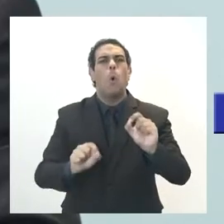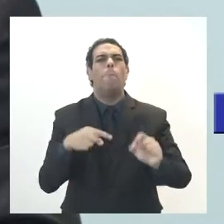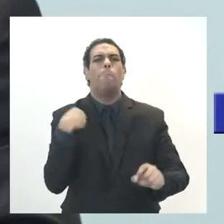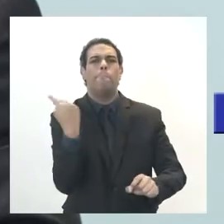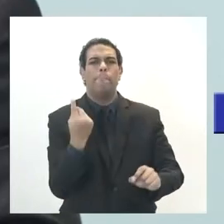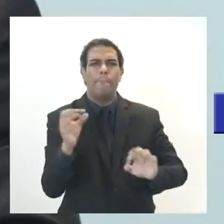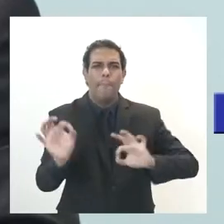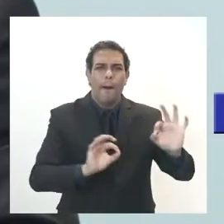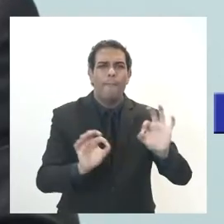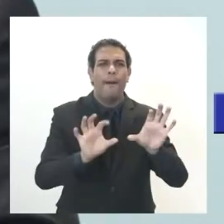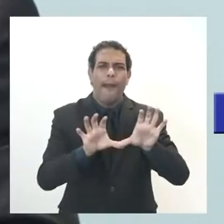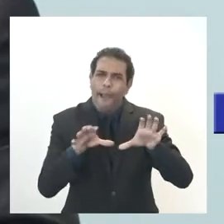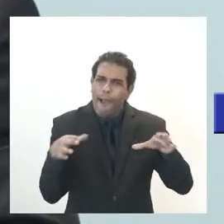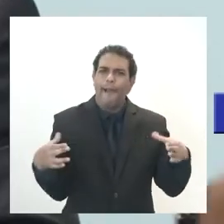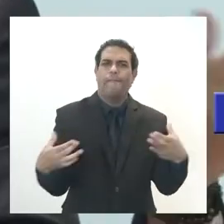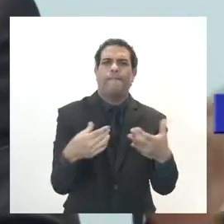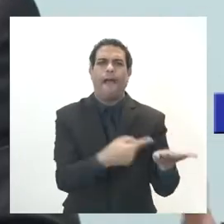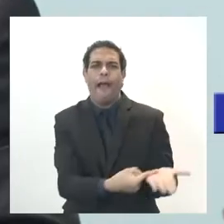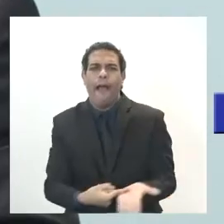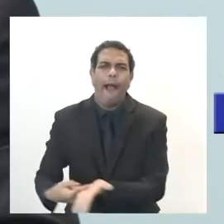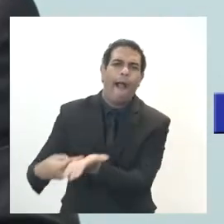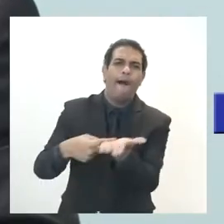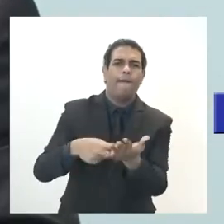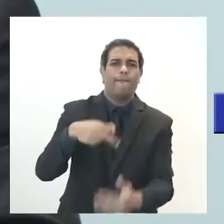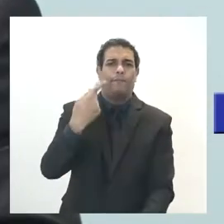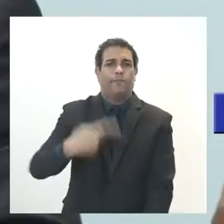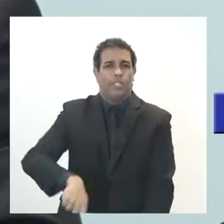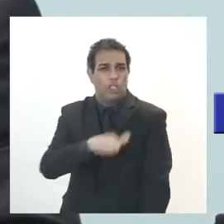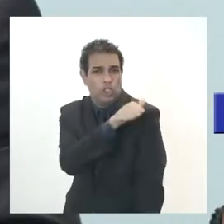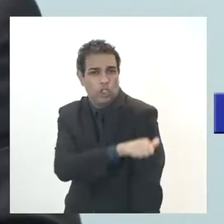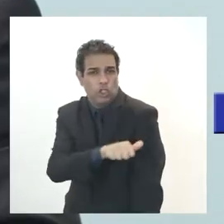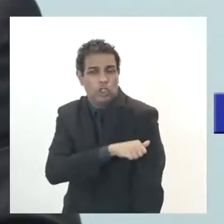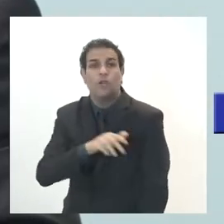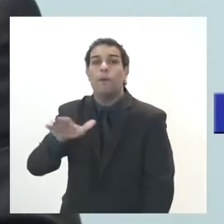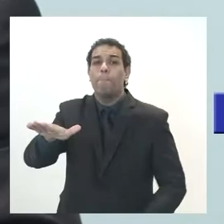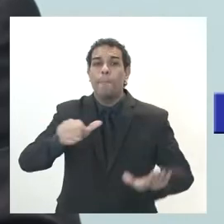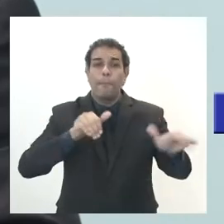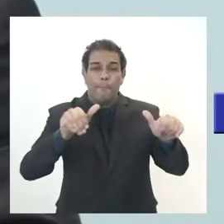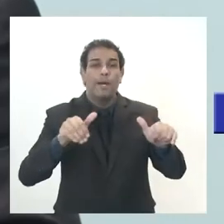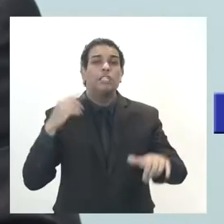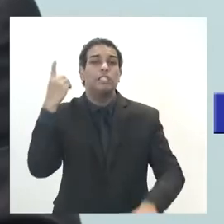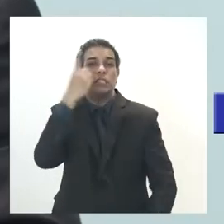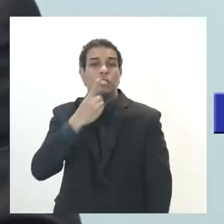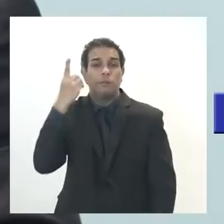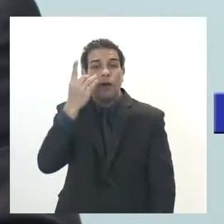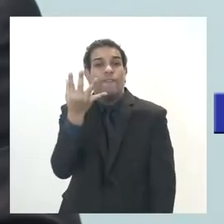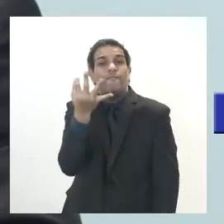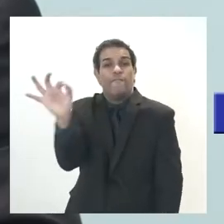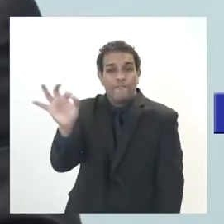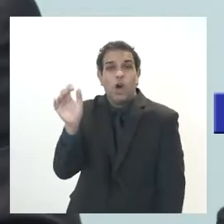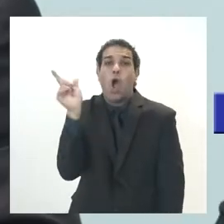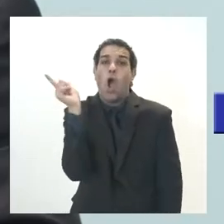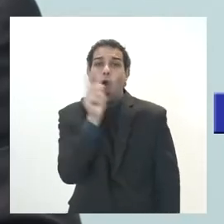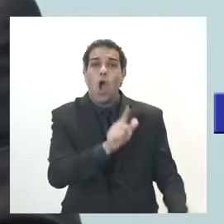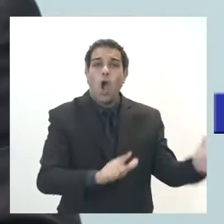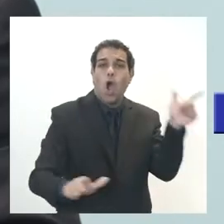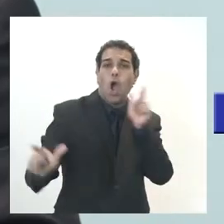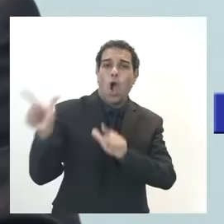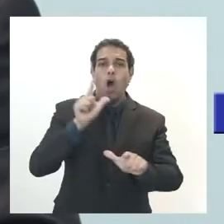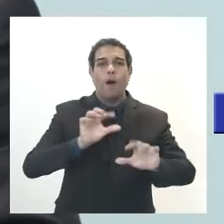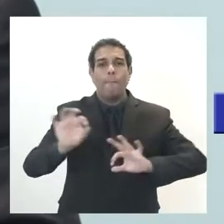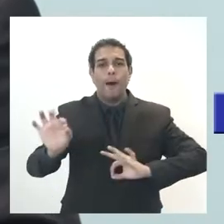reuniu de dar os padres traga aqui para o Rio de Janeiro mais deputados federais para